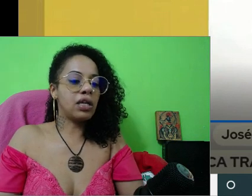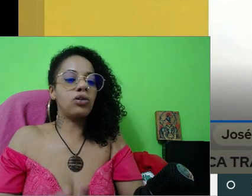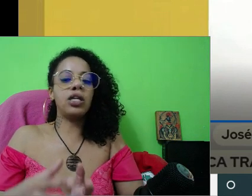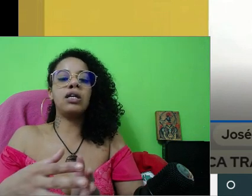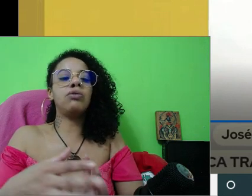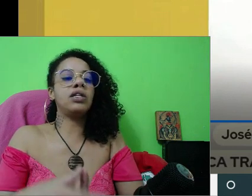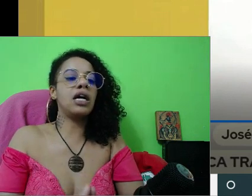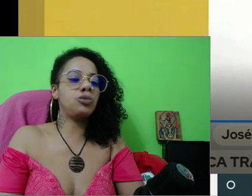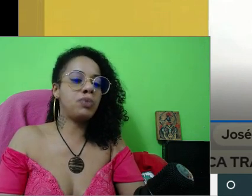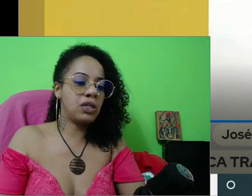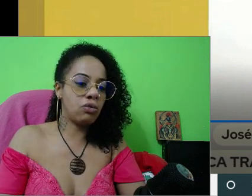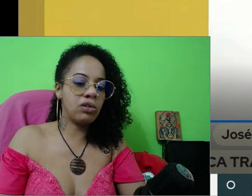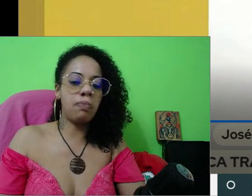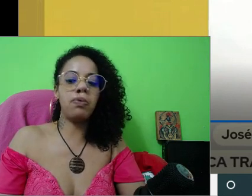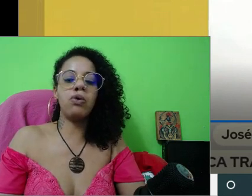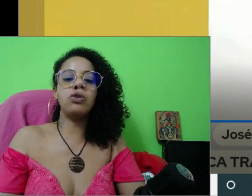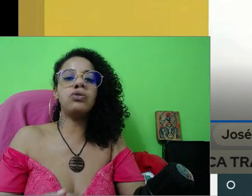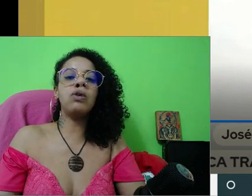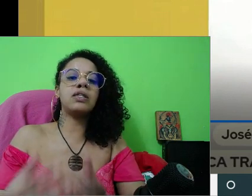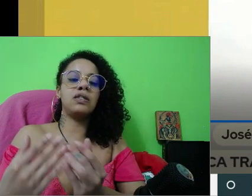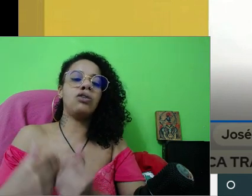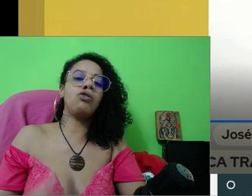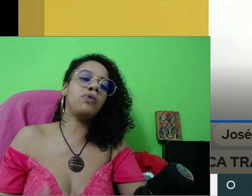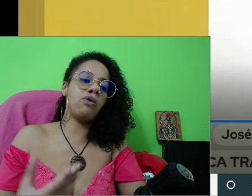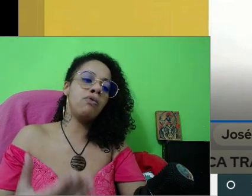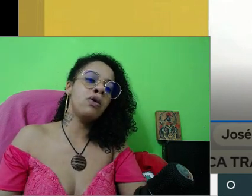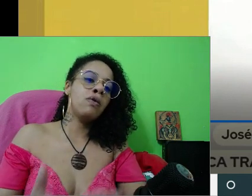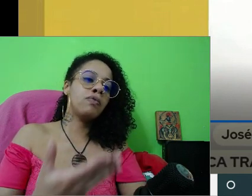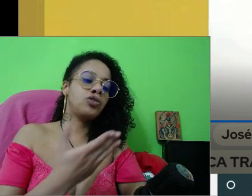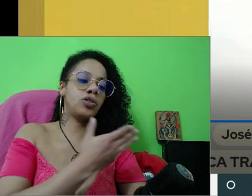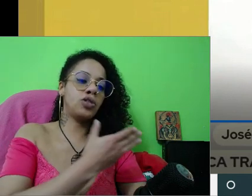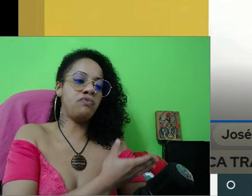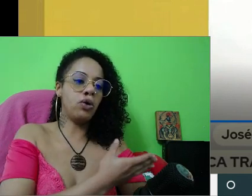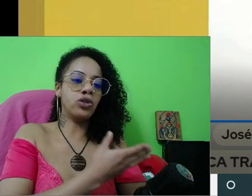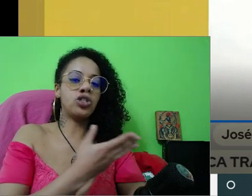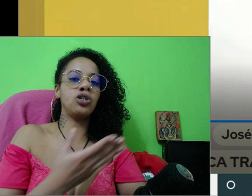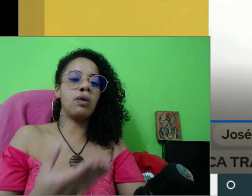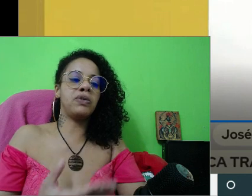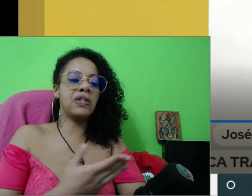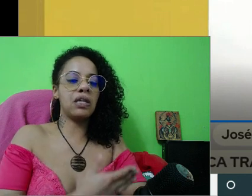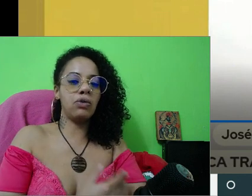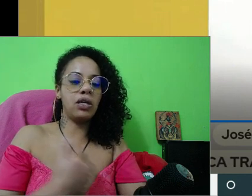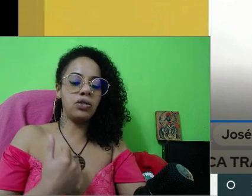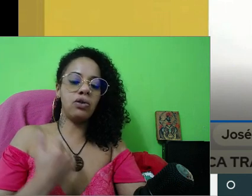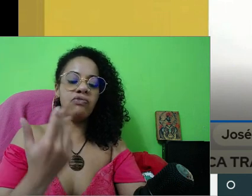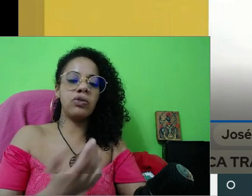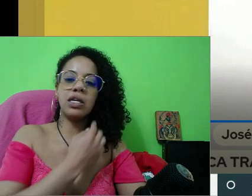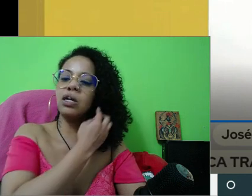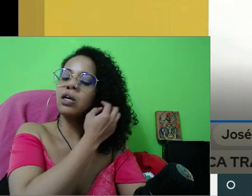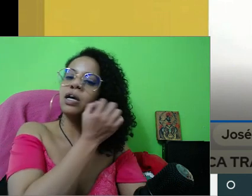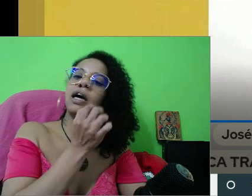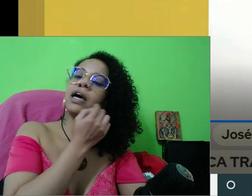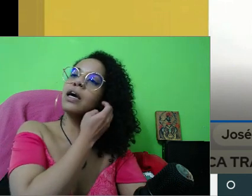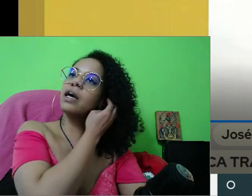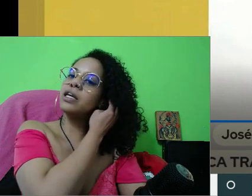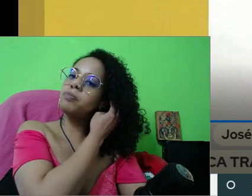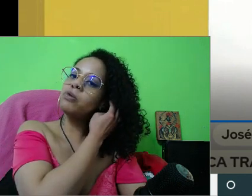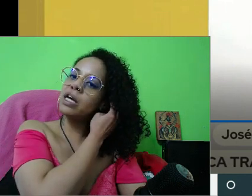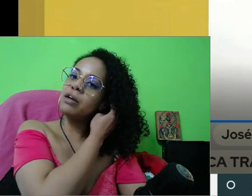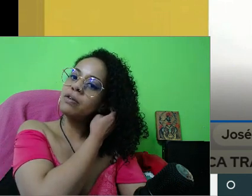tenho que ter toda tranquilidade para ser contraposto assim como eu tive meu rostinho apresentador lista ouvindo aqui